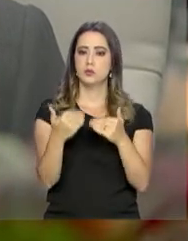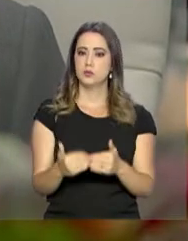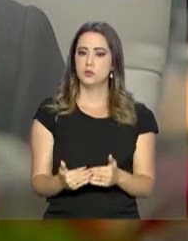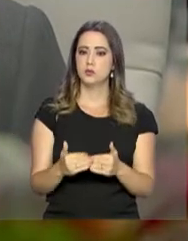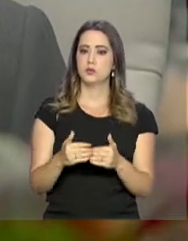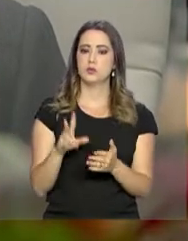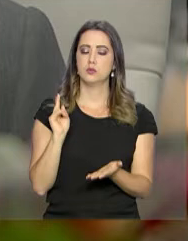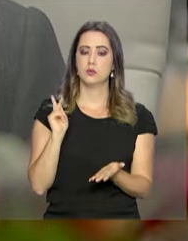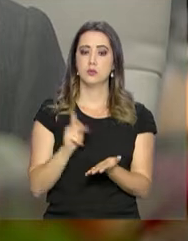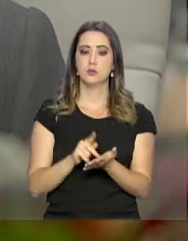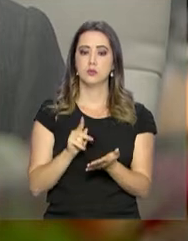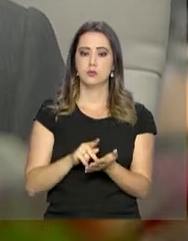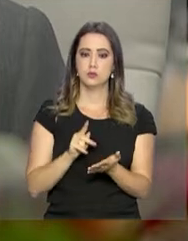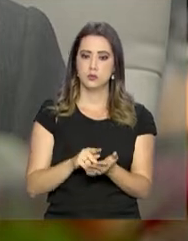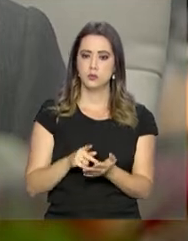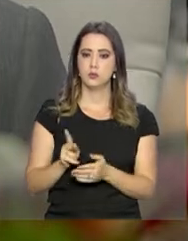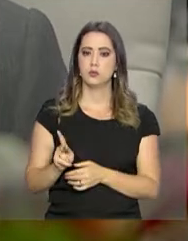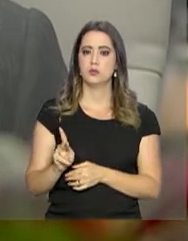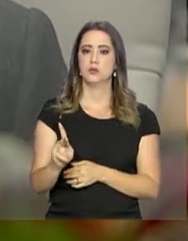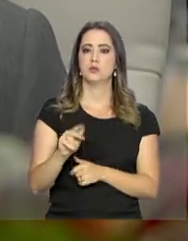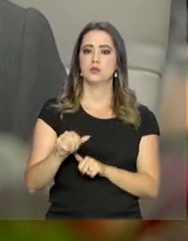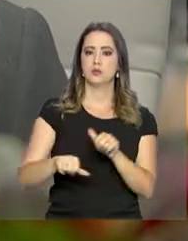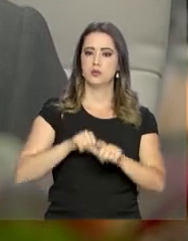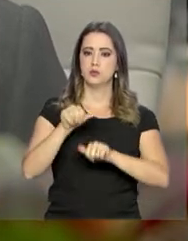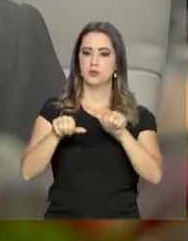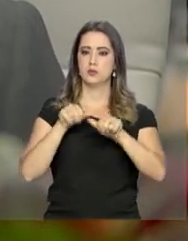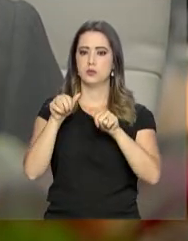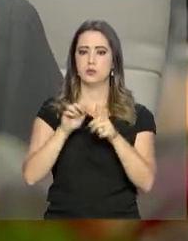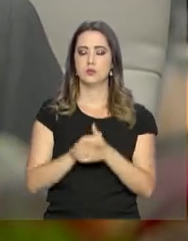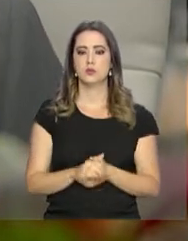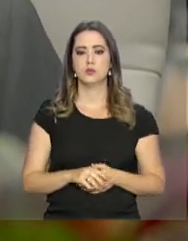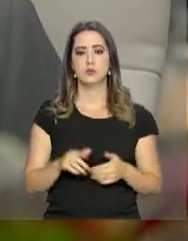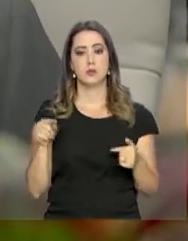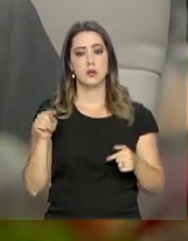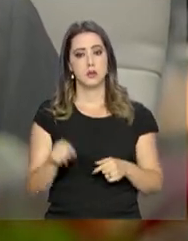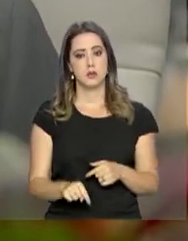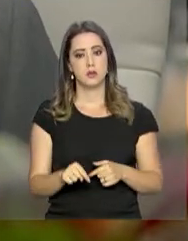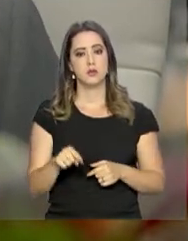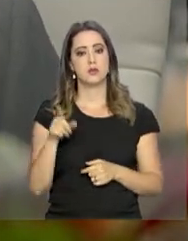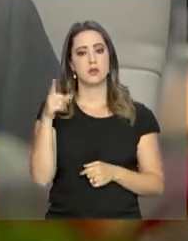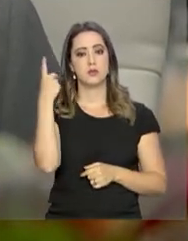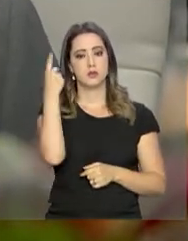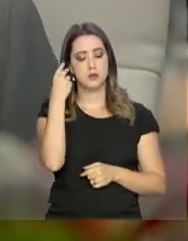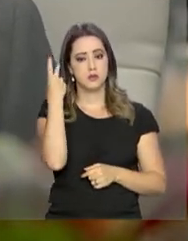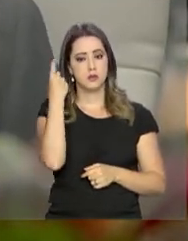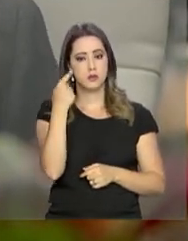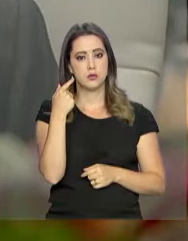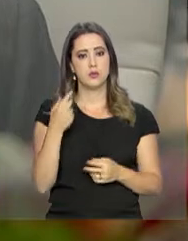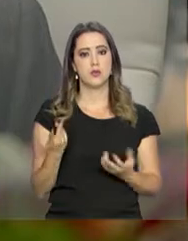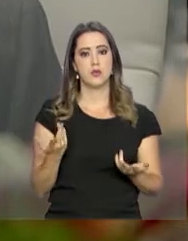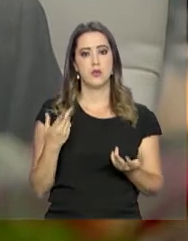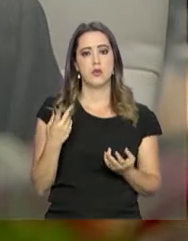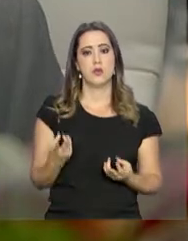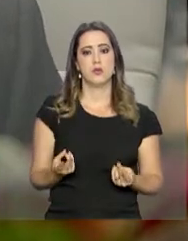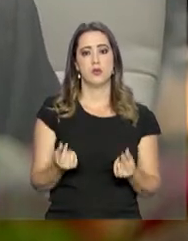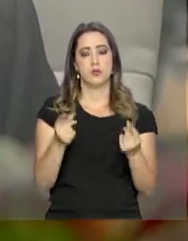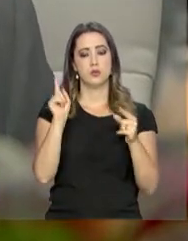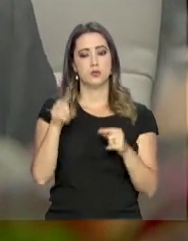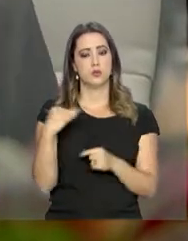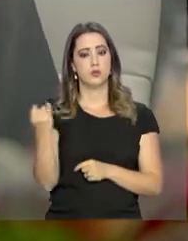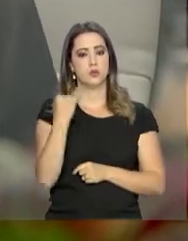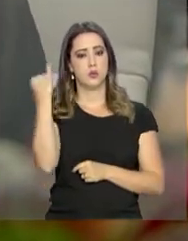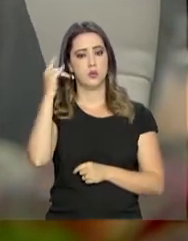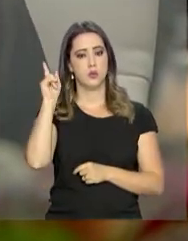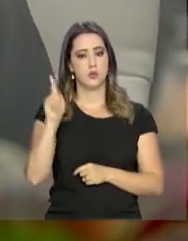uma realidade em permanente mutação. E aqui, naturalmente, os recursos humanos são